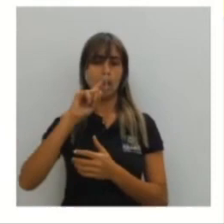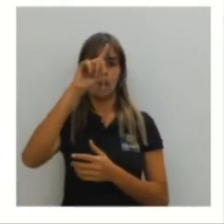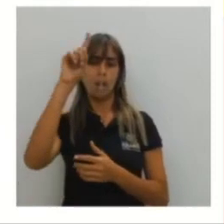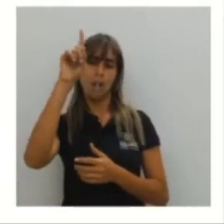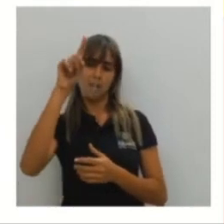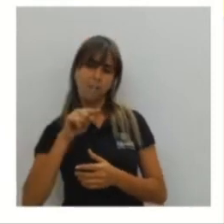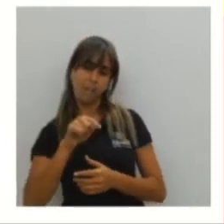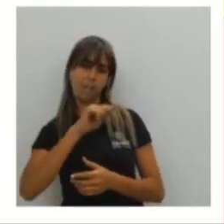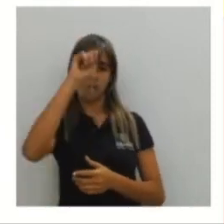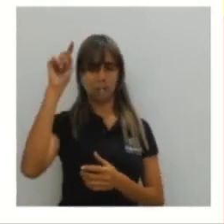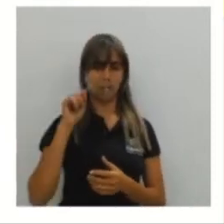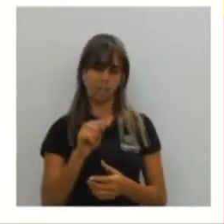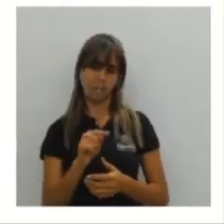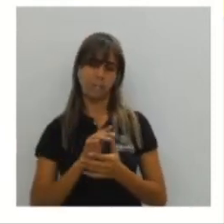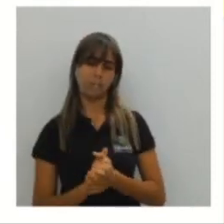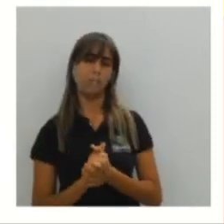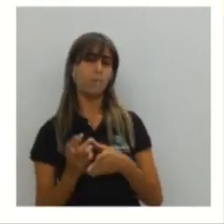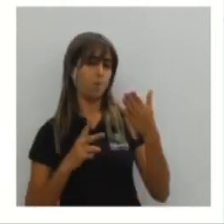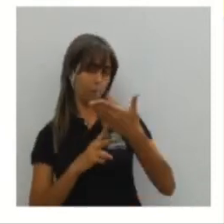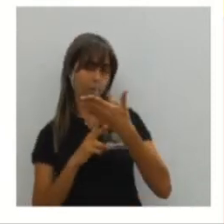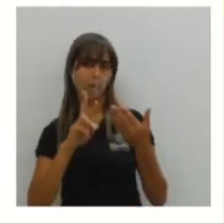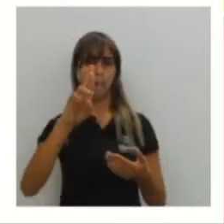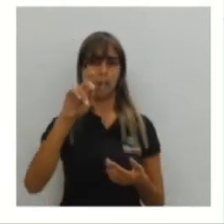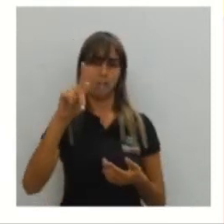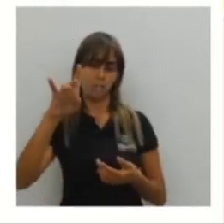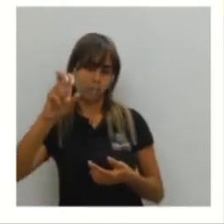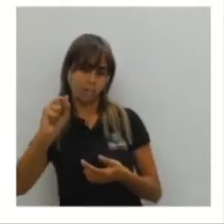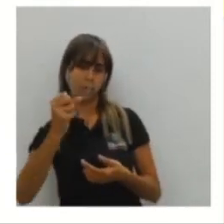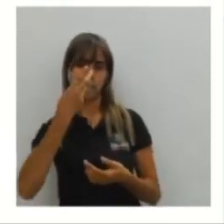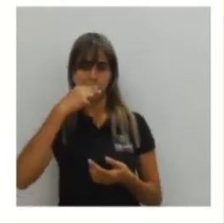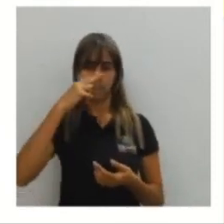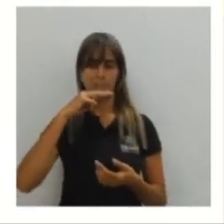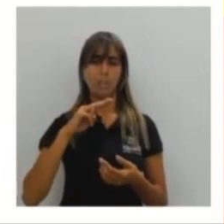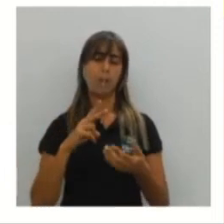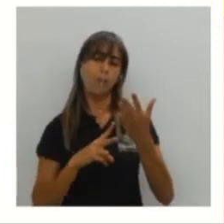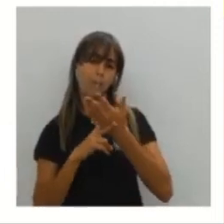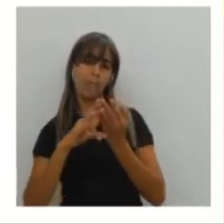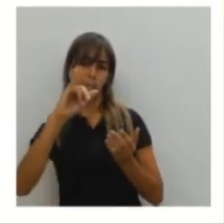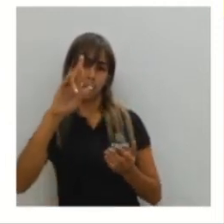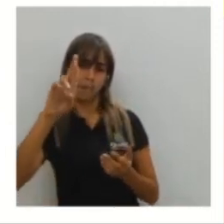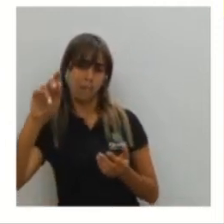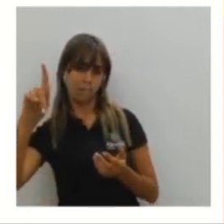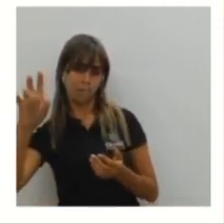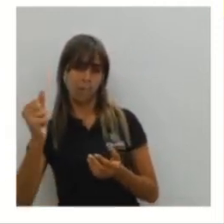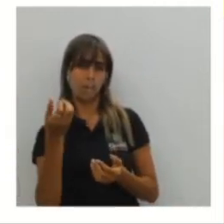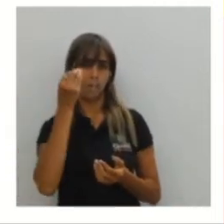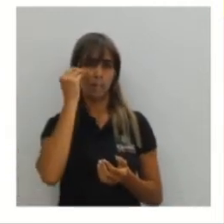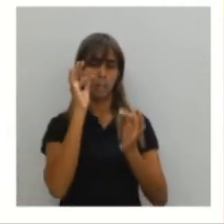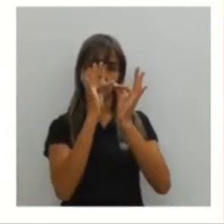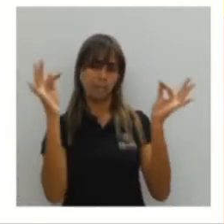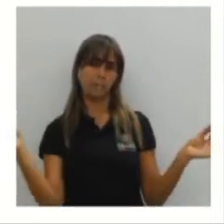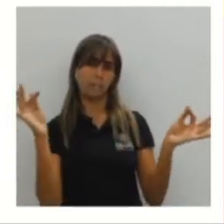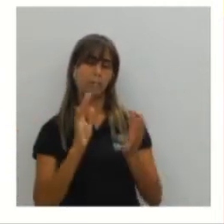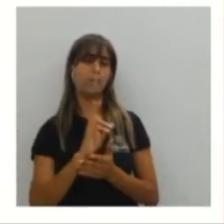afirmativo, negativo e interrogativo dos verbos regulares são as mesmas para os verbos irregulares. Observe. Primeira frase,